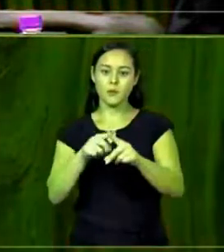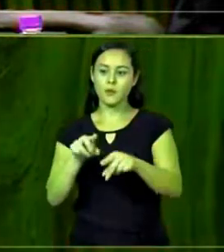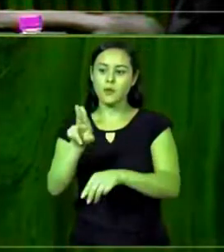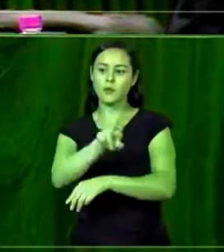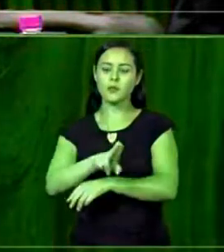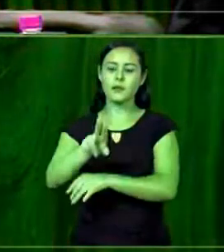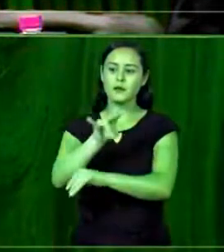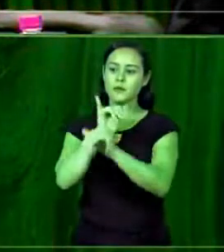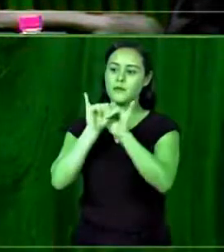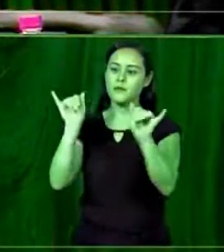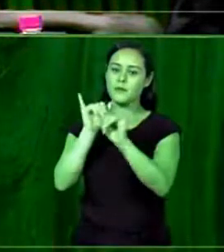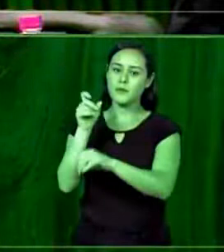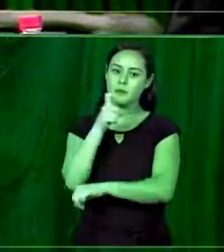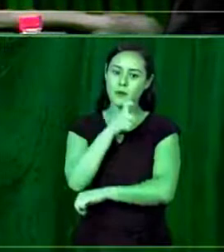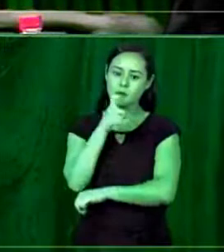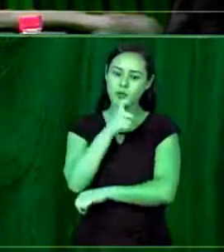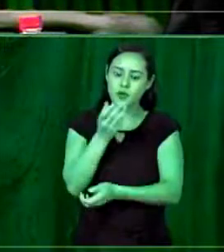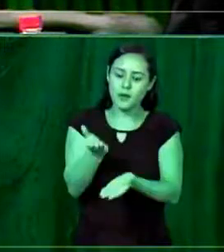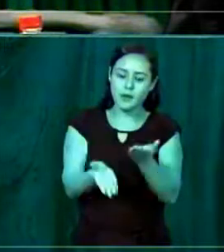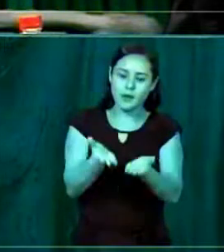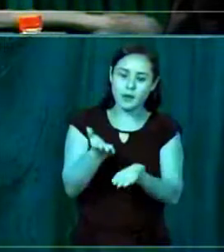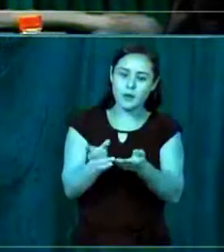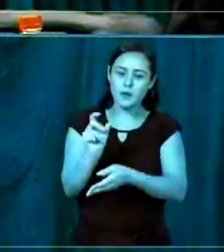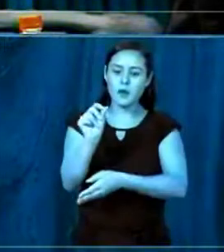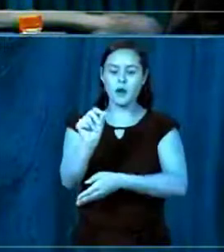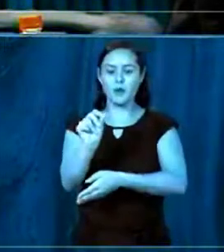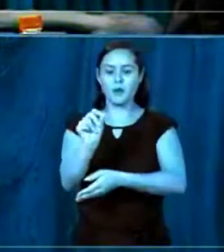desinformação, desequilibrar o pleito.